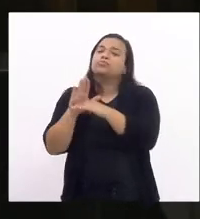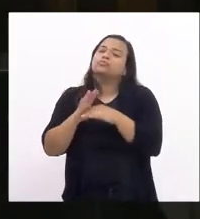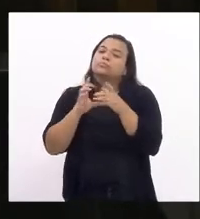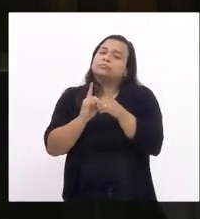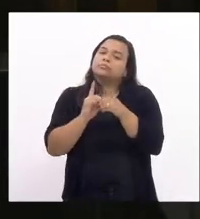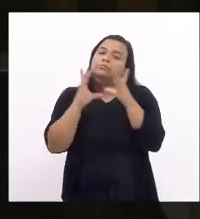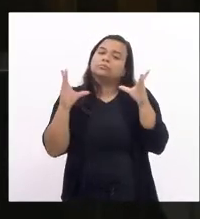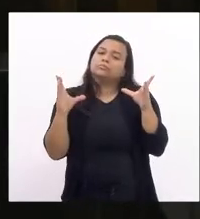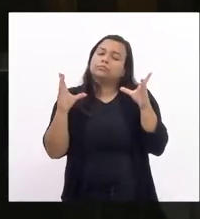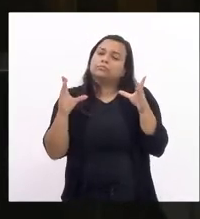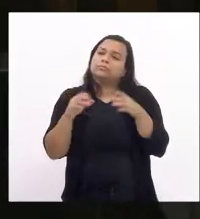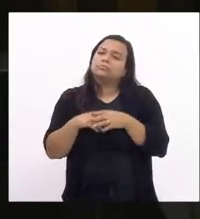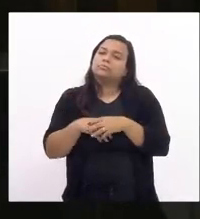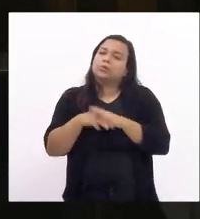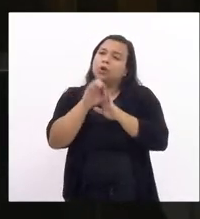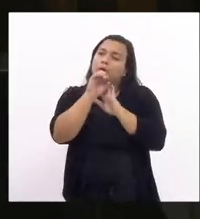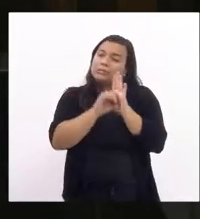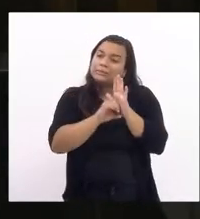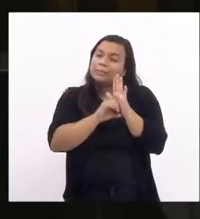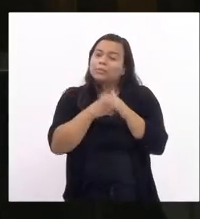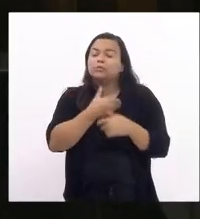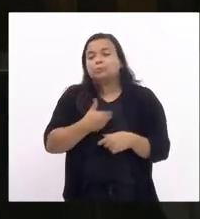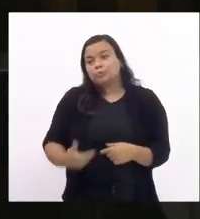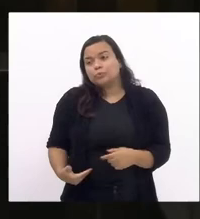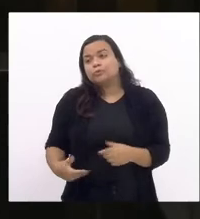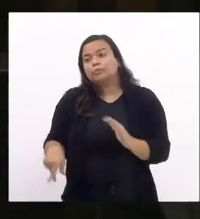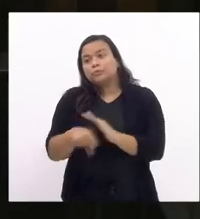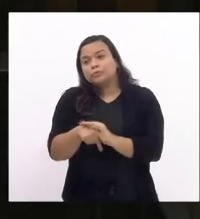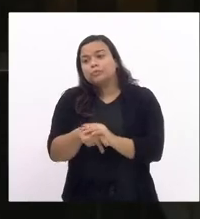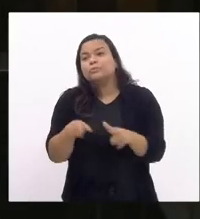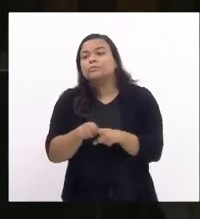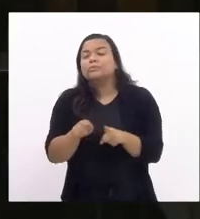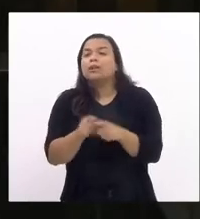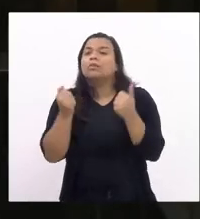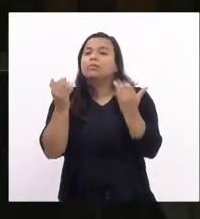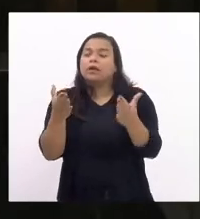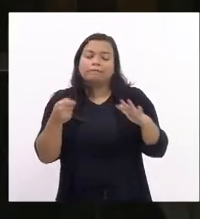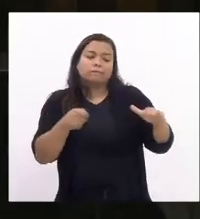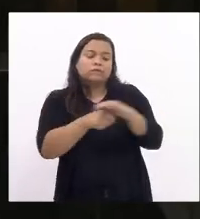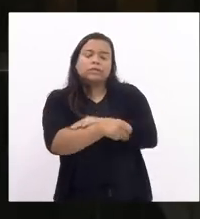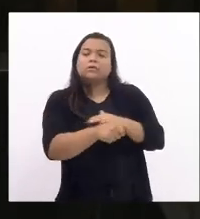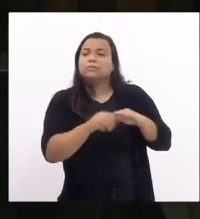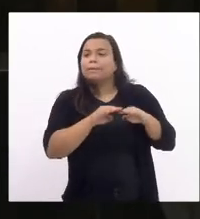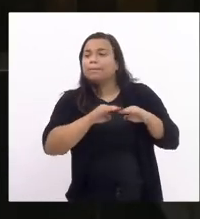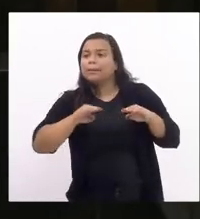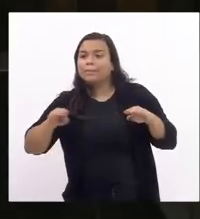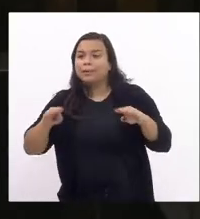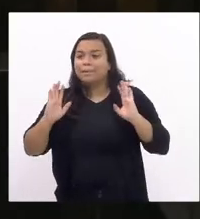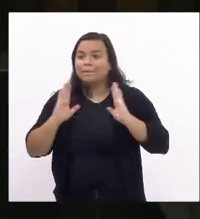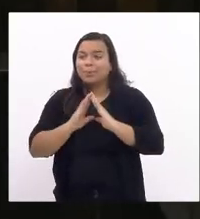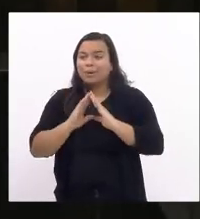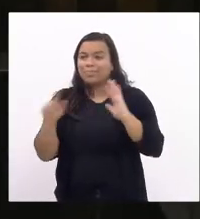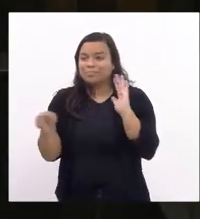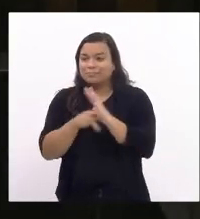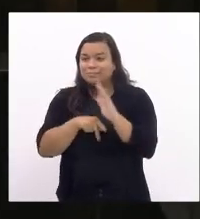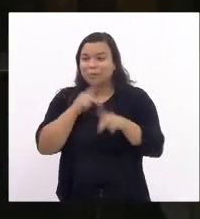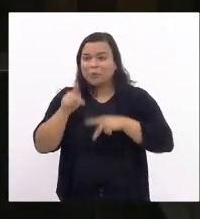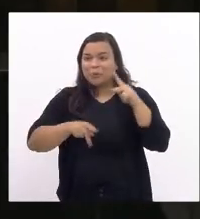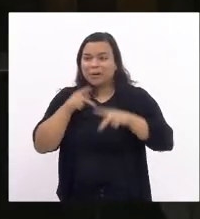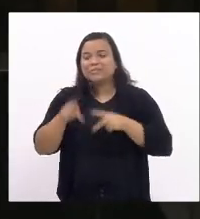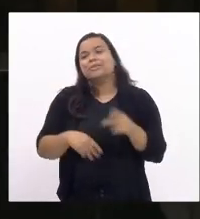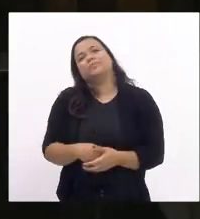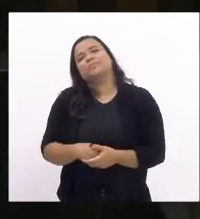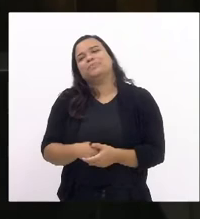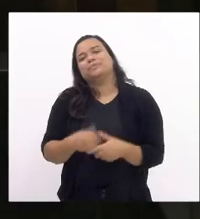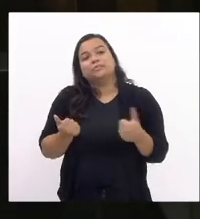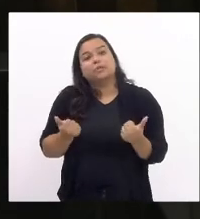do orçamento público. Tem que ter financiamento permanente em moradia popular, garantir o direito à